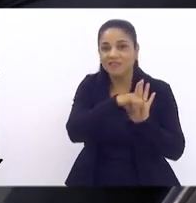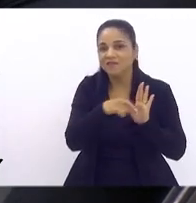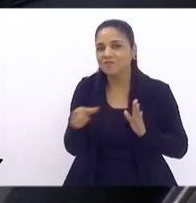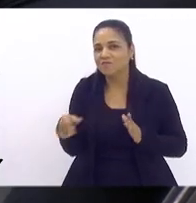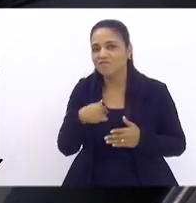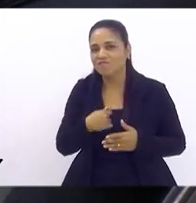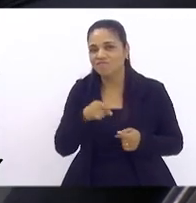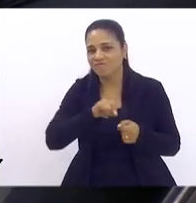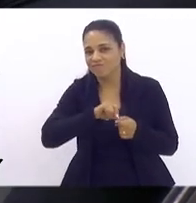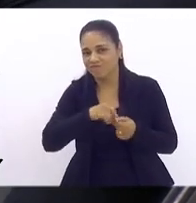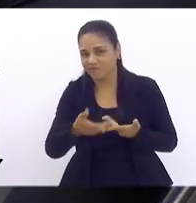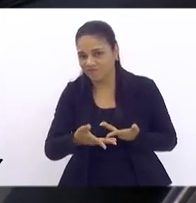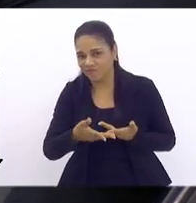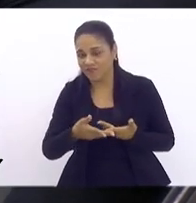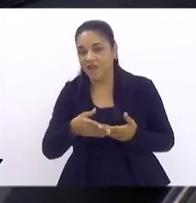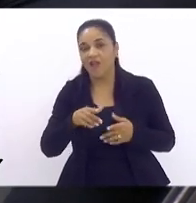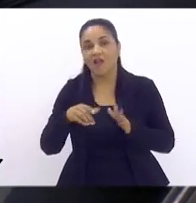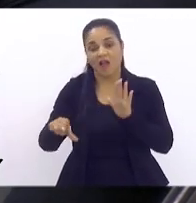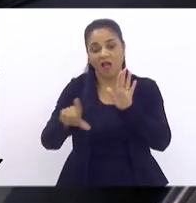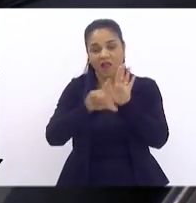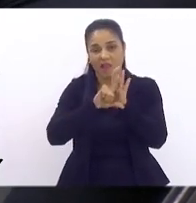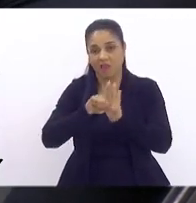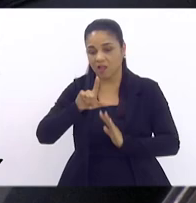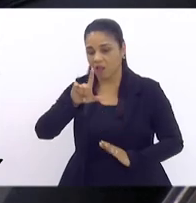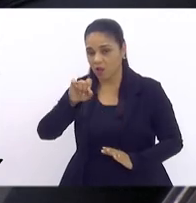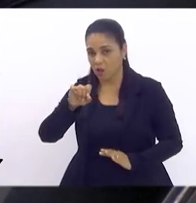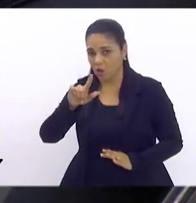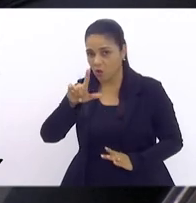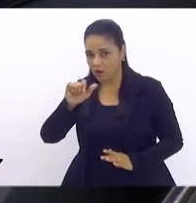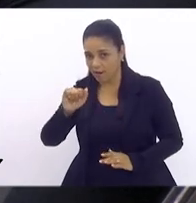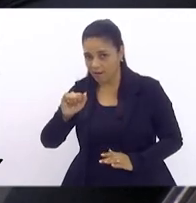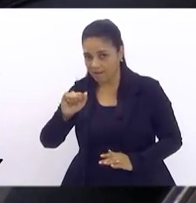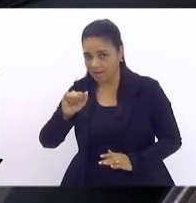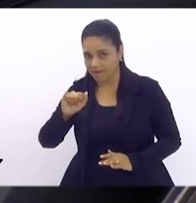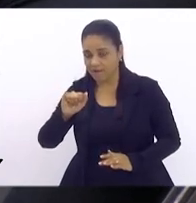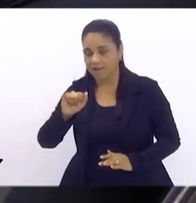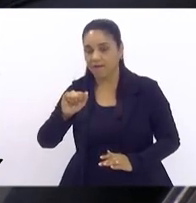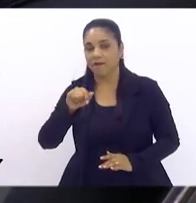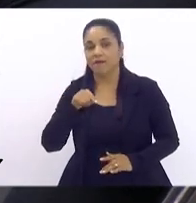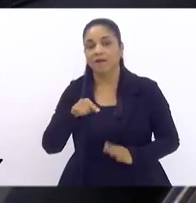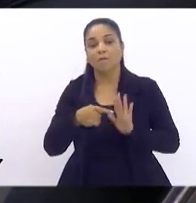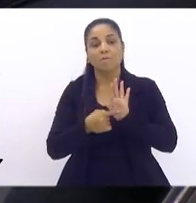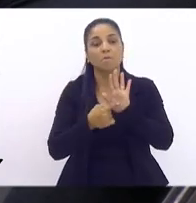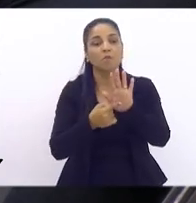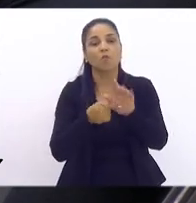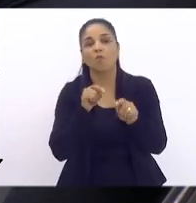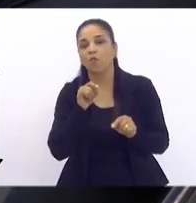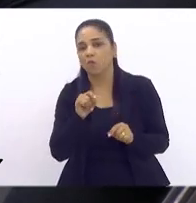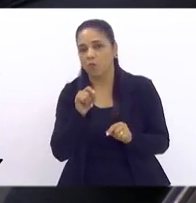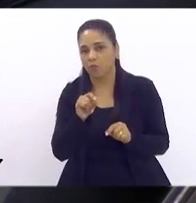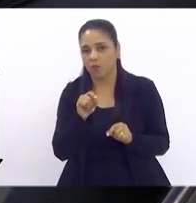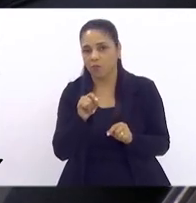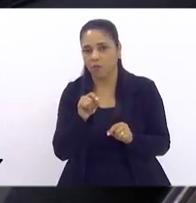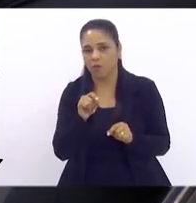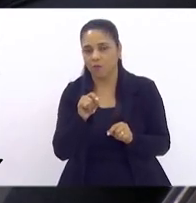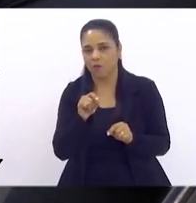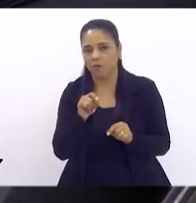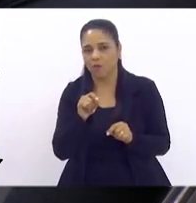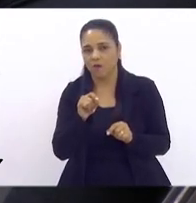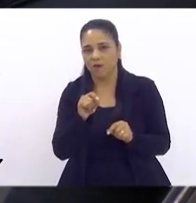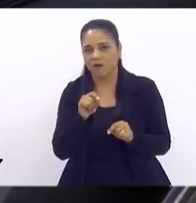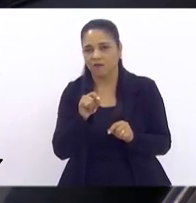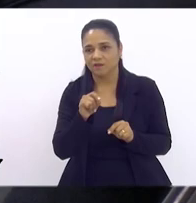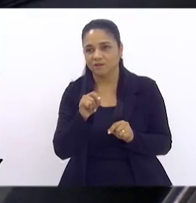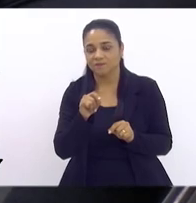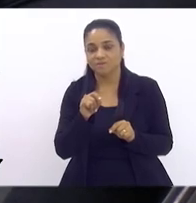eu volto a falar da Lei Lola né porque a leilola ela prevê ela passa transfere a atribuição